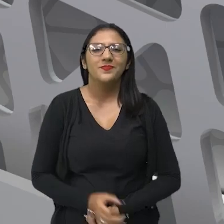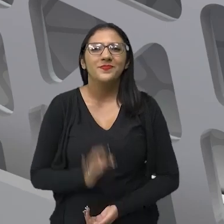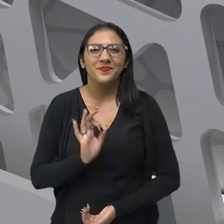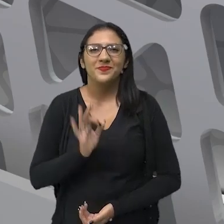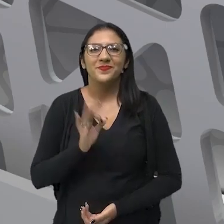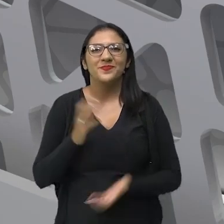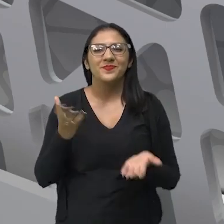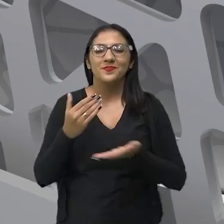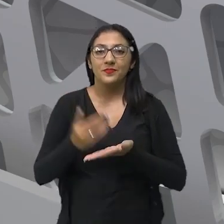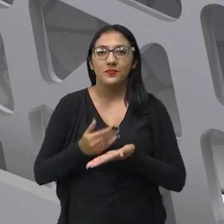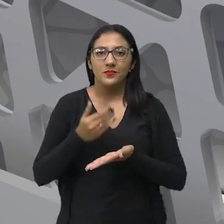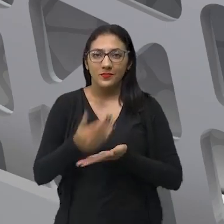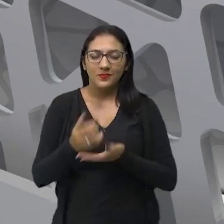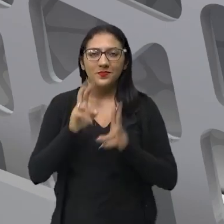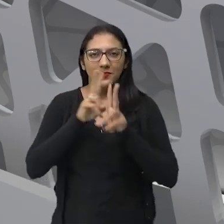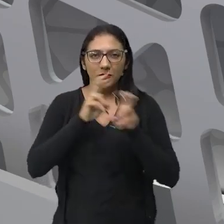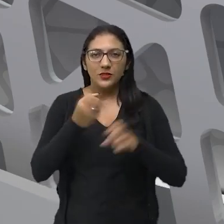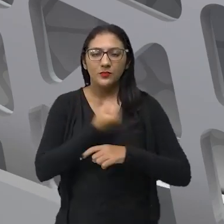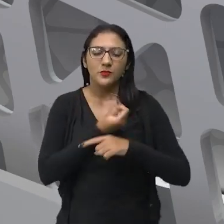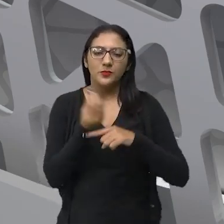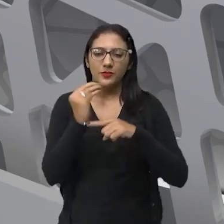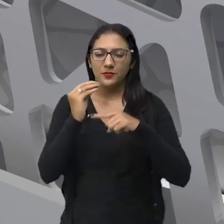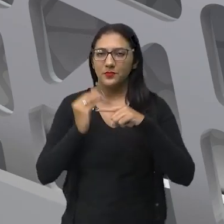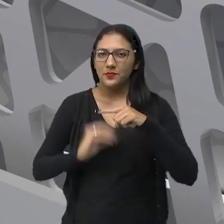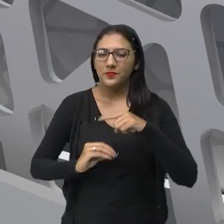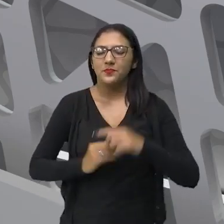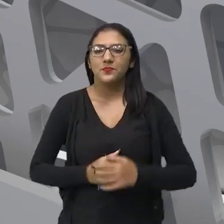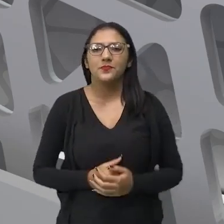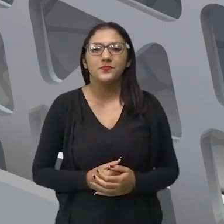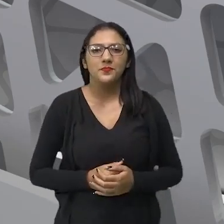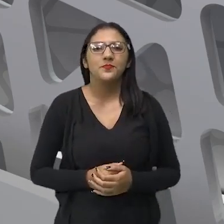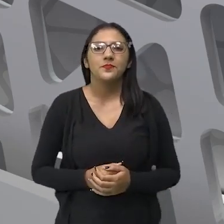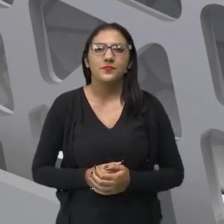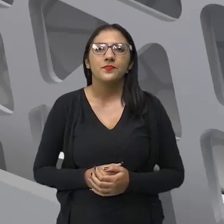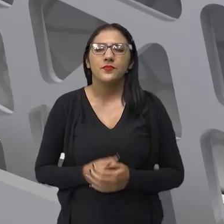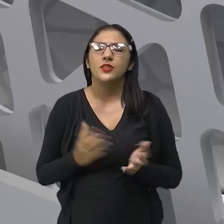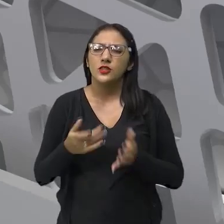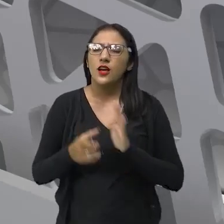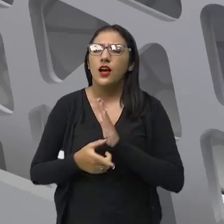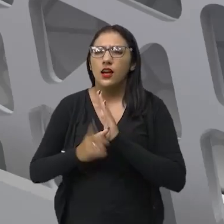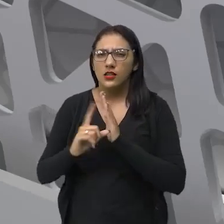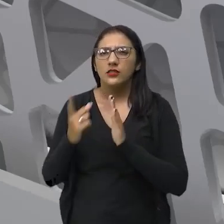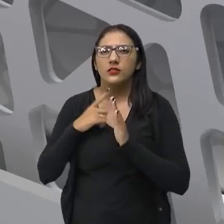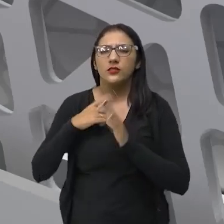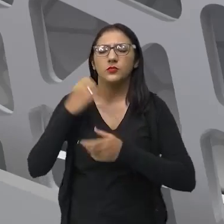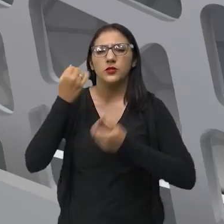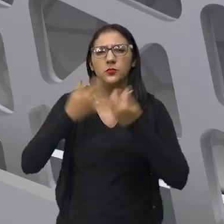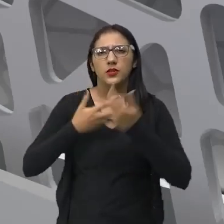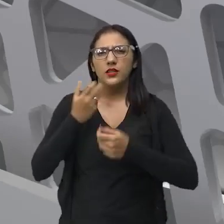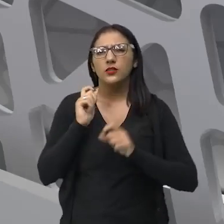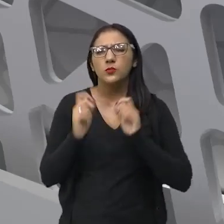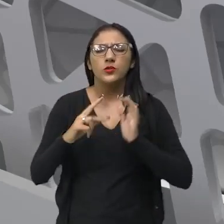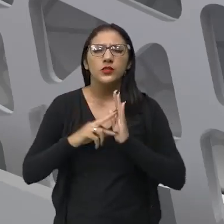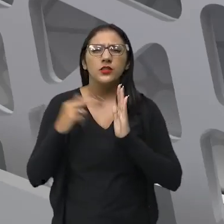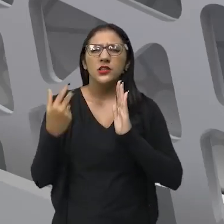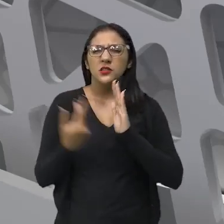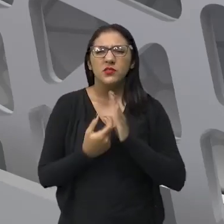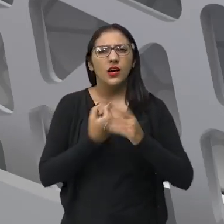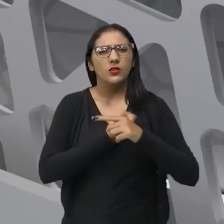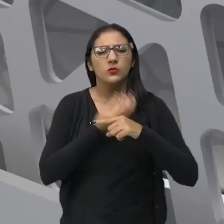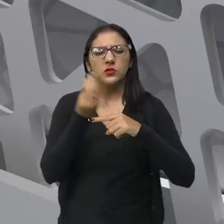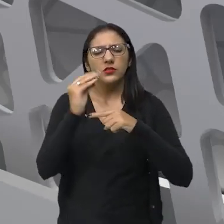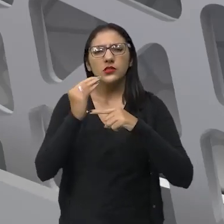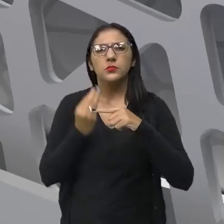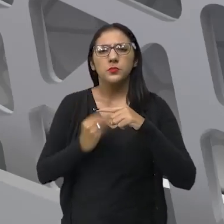Muito bem, vamos continuar falando de frações. Nós já tivemos uma ideia, né, do que significa